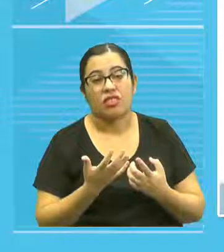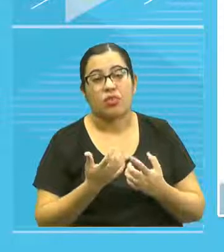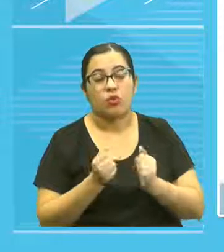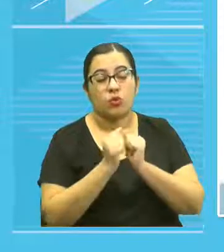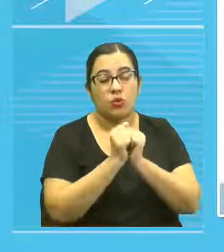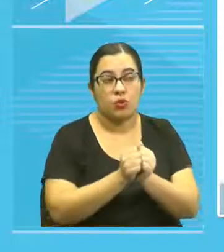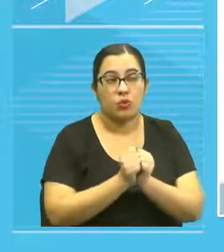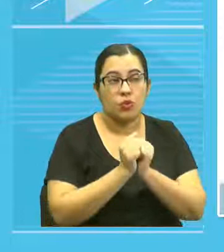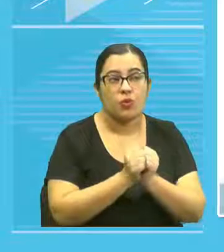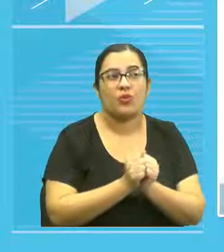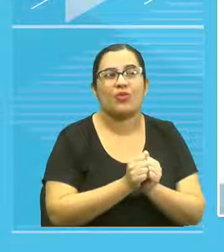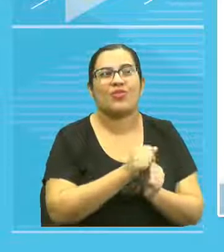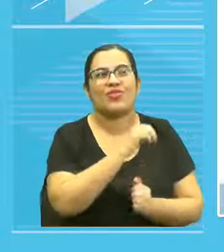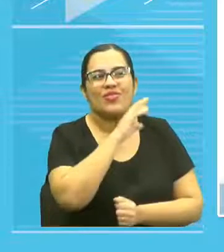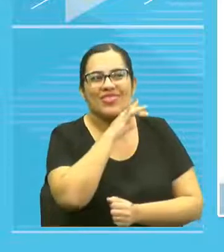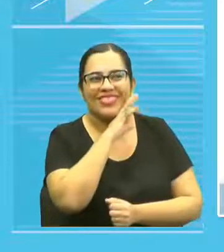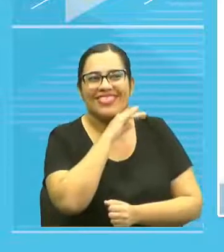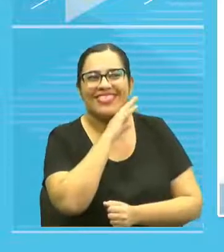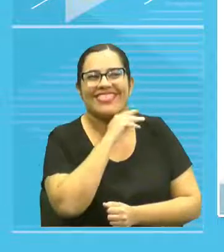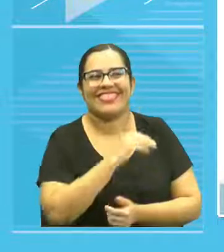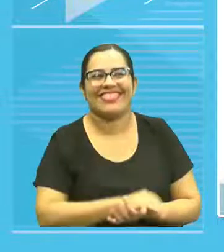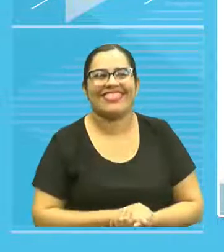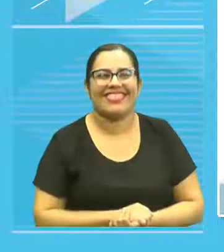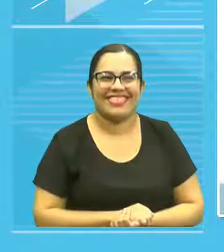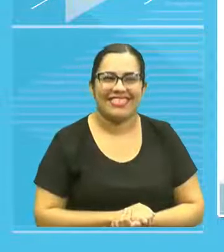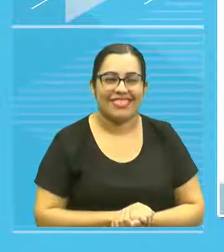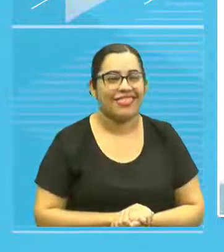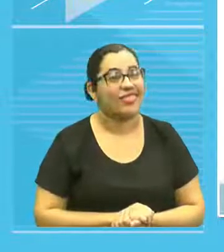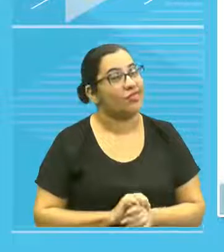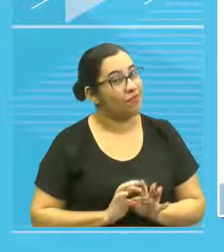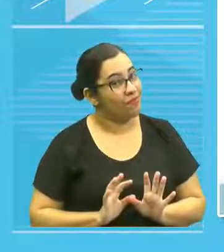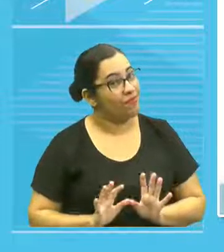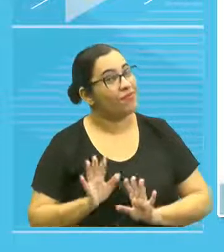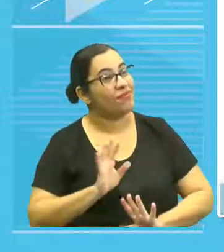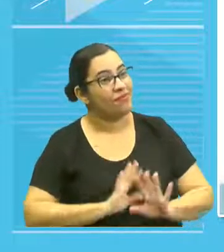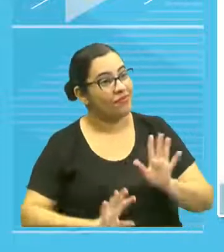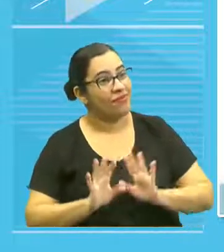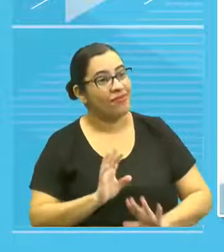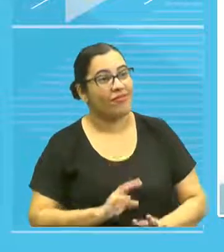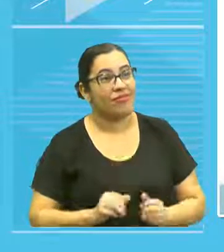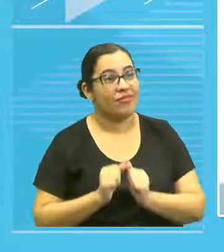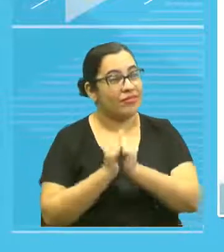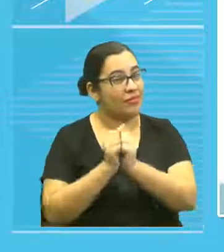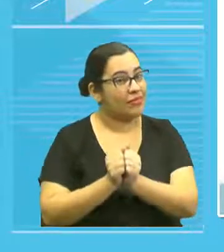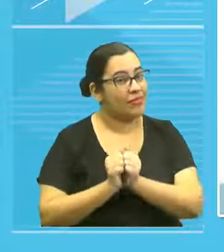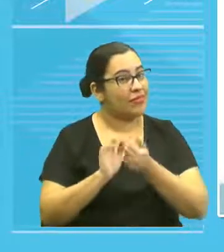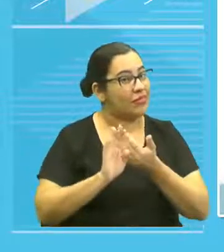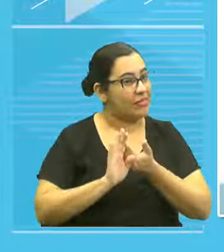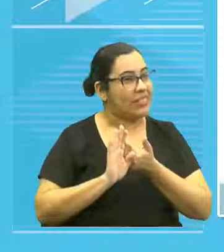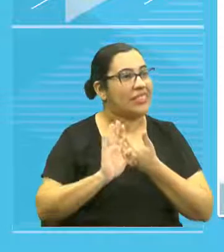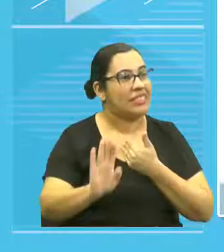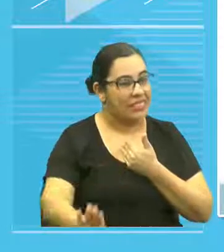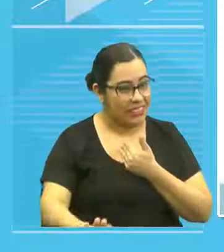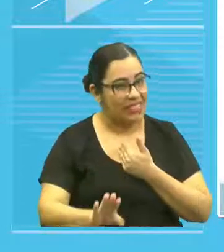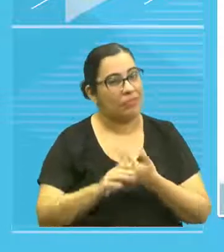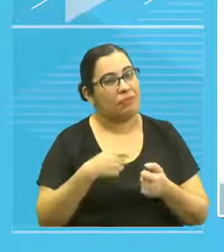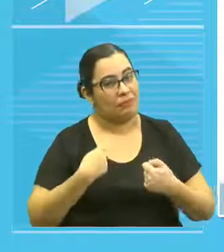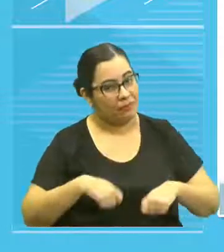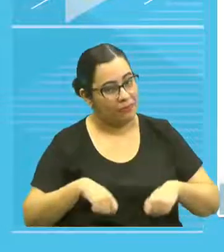companhias por isso Rosinha deixe de estar com más companhias